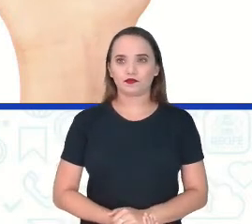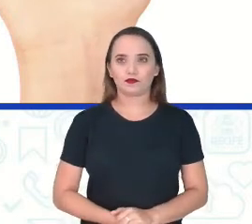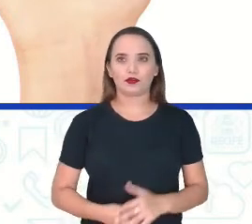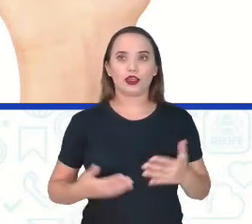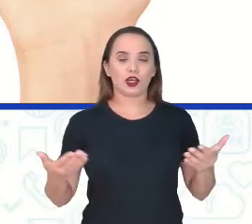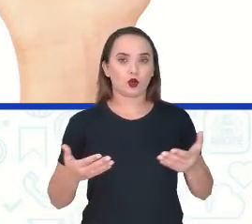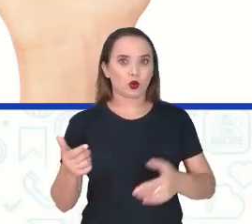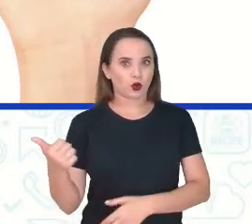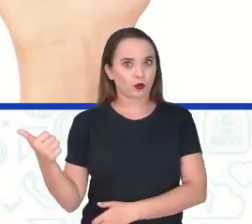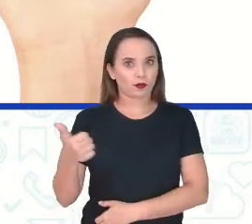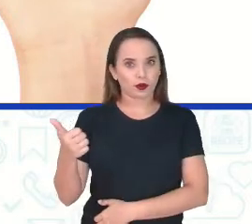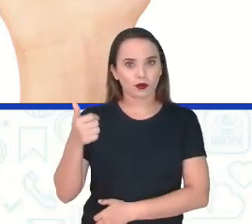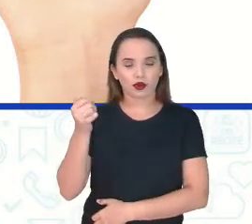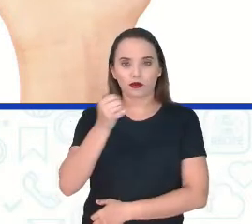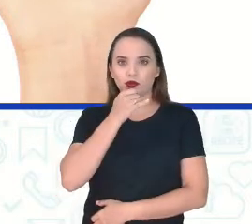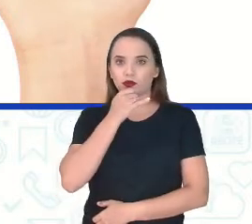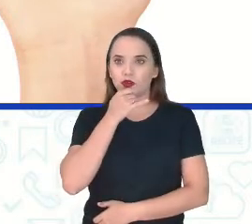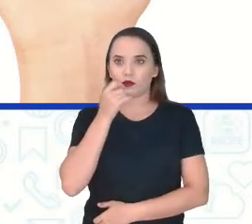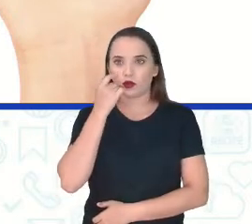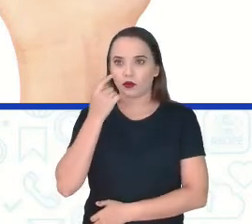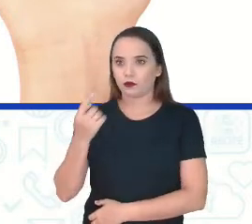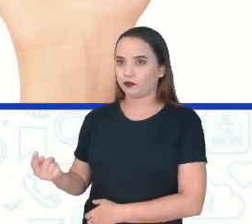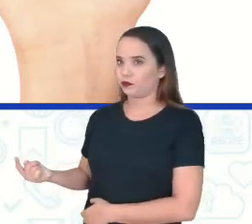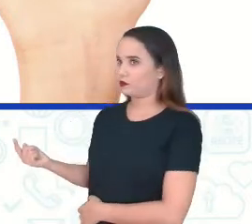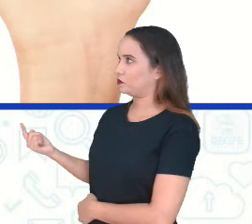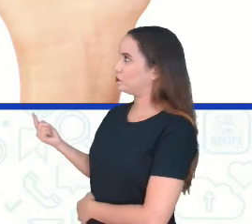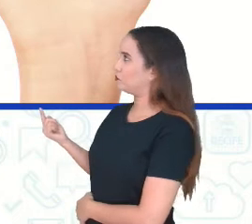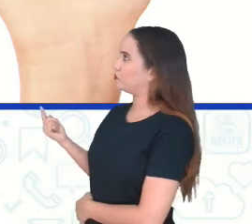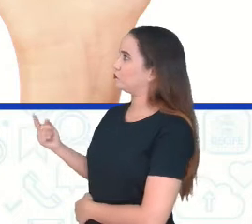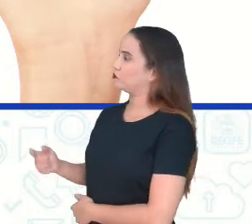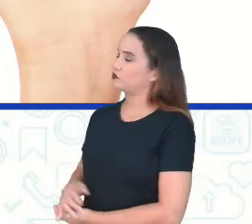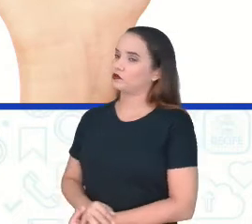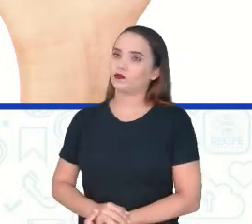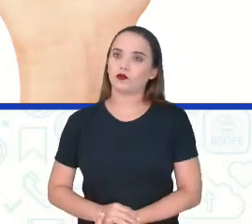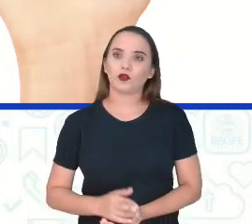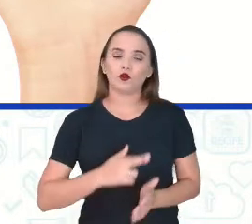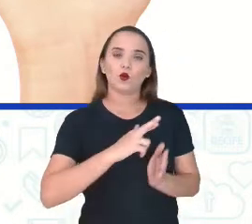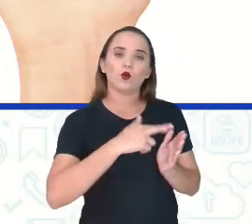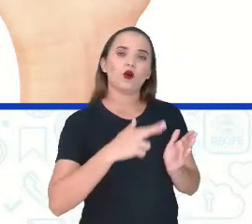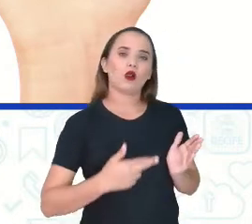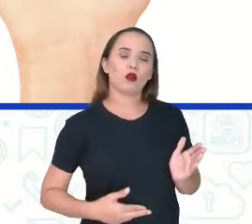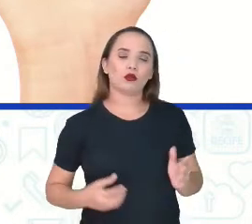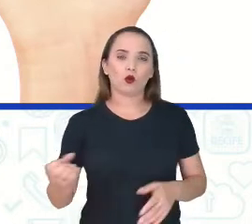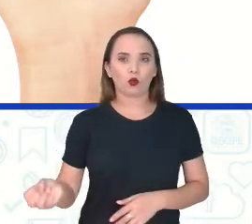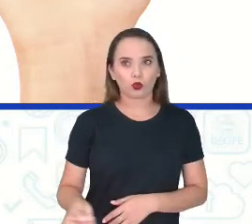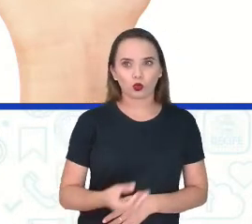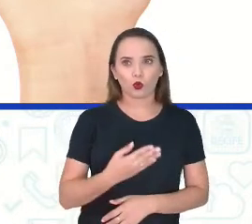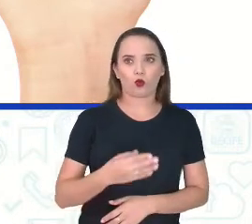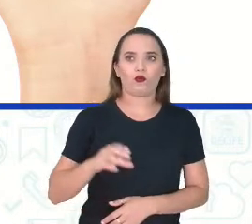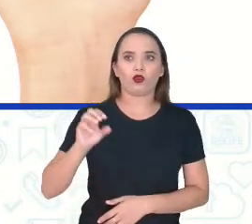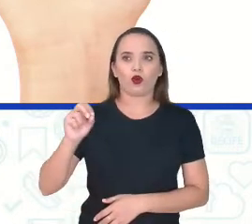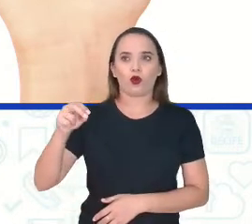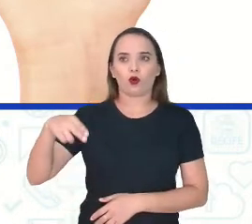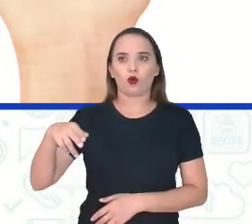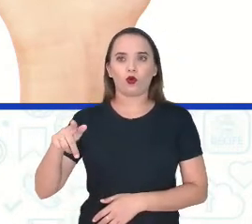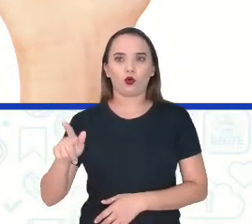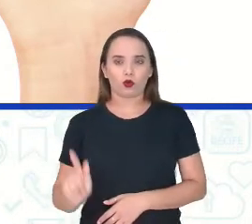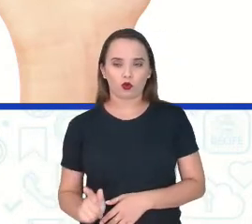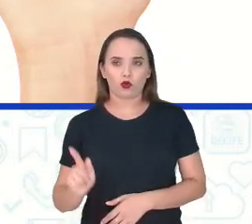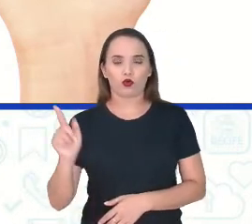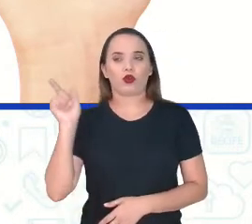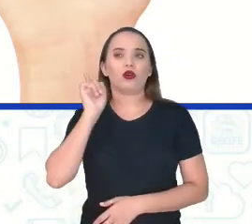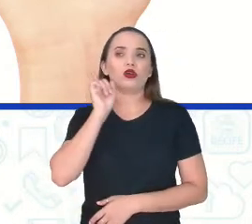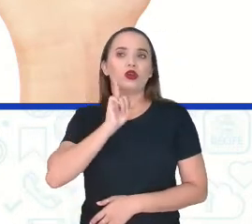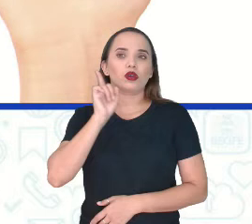exemplo. Um novo relatório da ONG britânica Oxfam a respeito da desigualdade social no